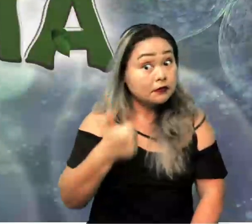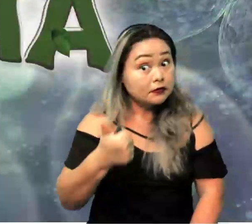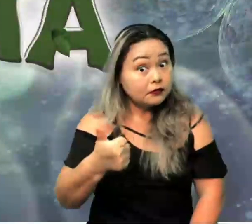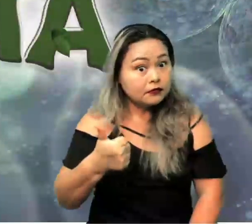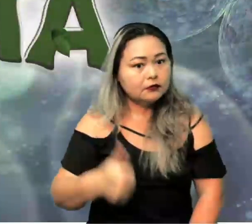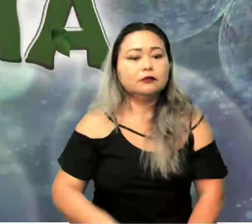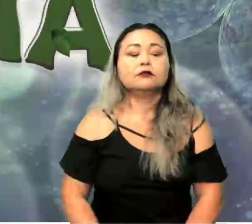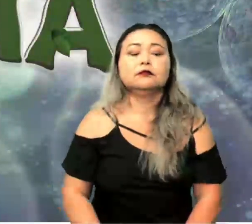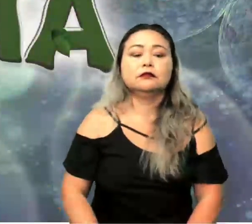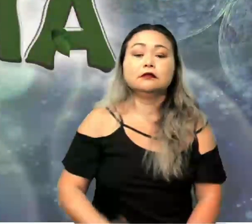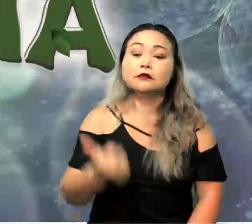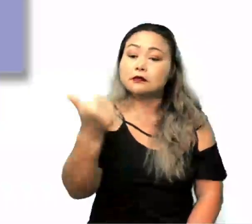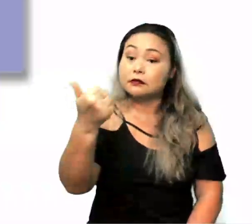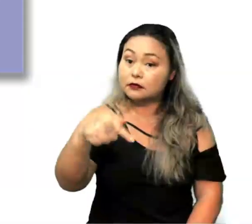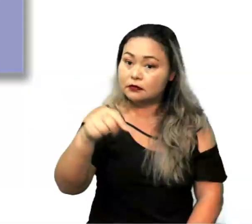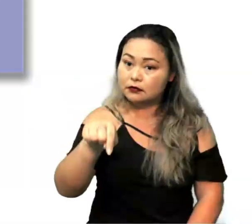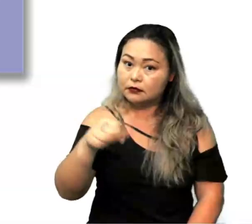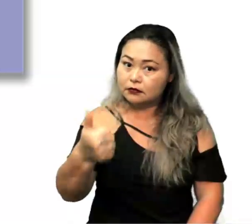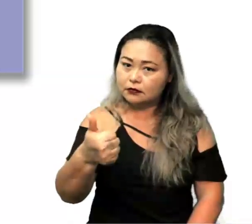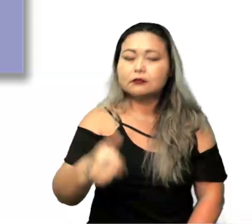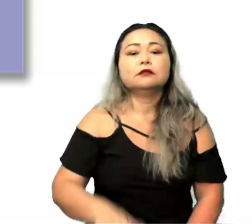né? 17.1.